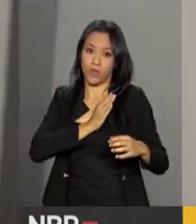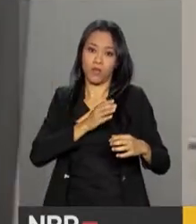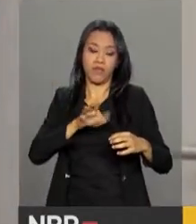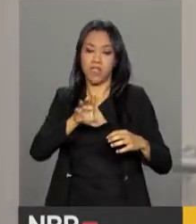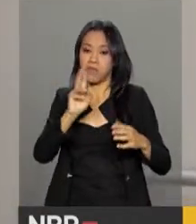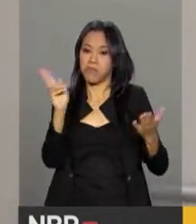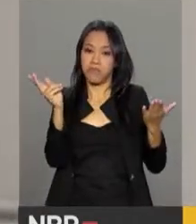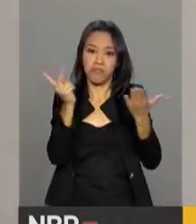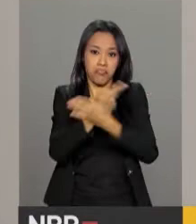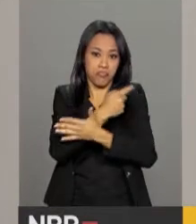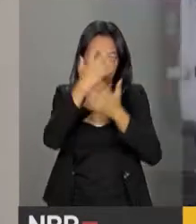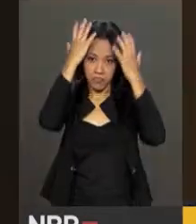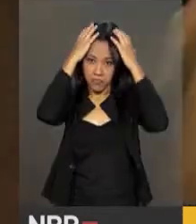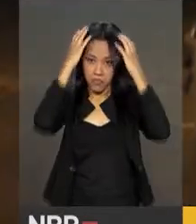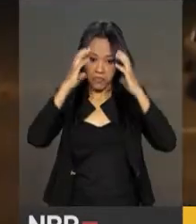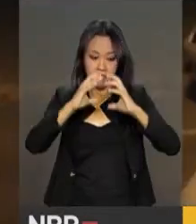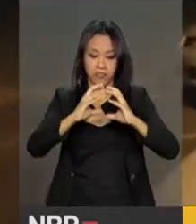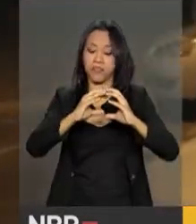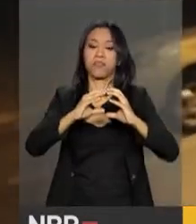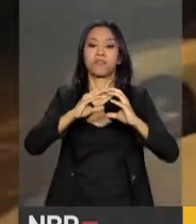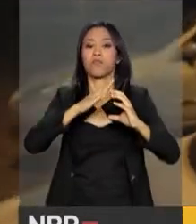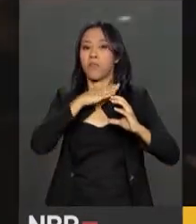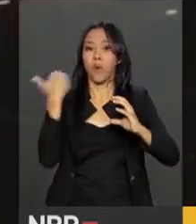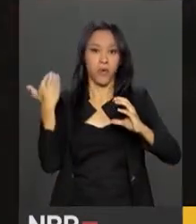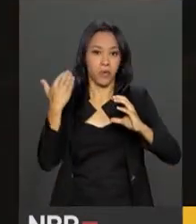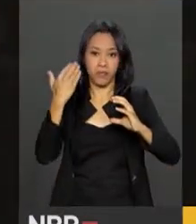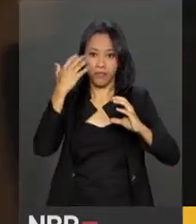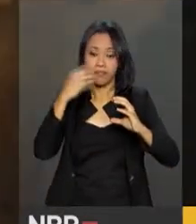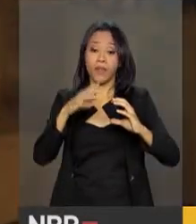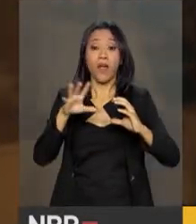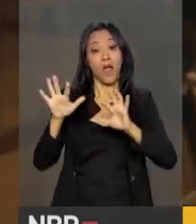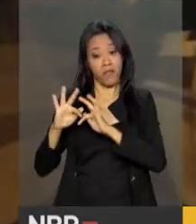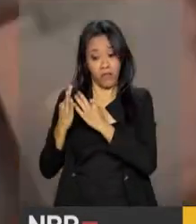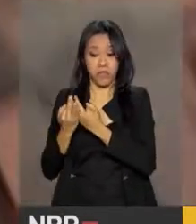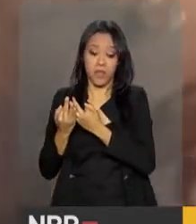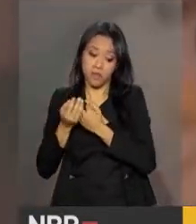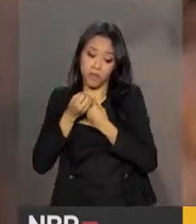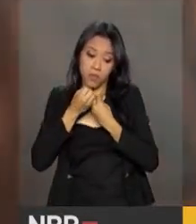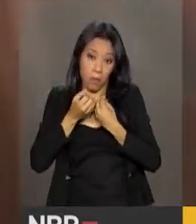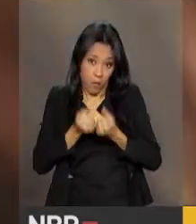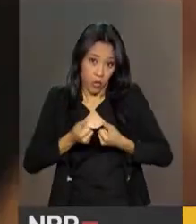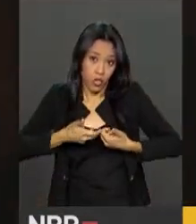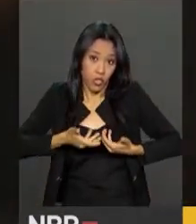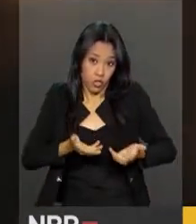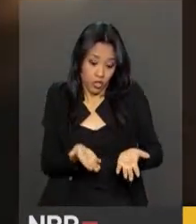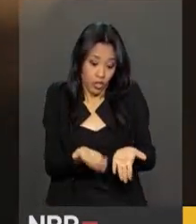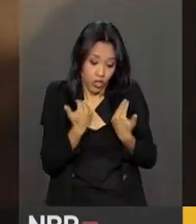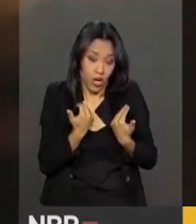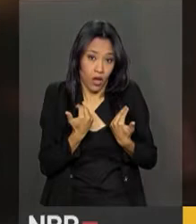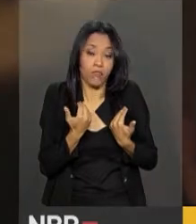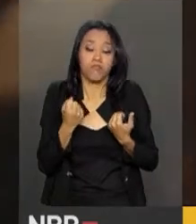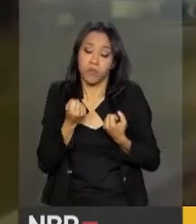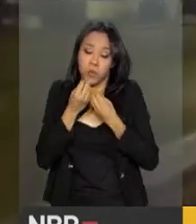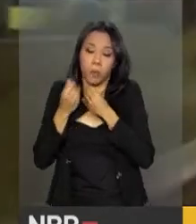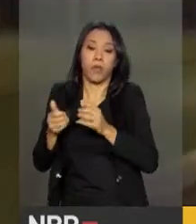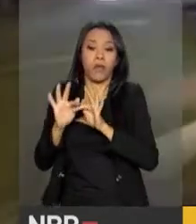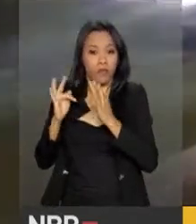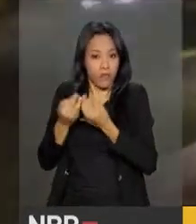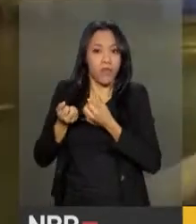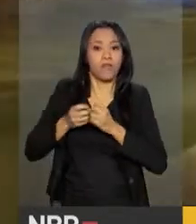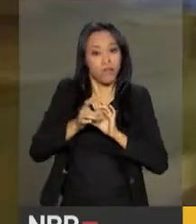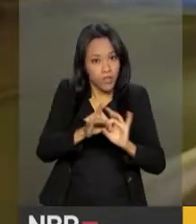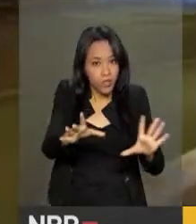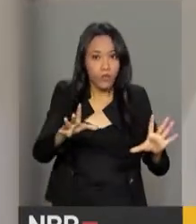protocolo de morte encefálica e concluído a família autorizou a doação e foi